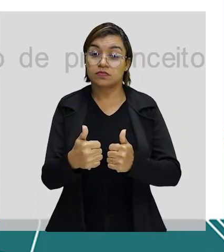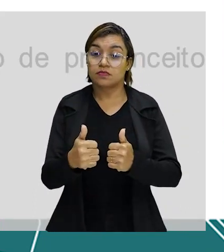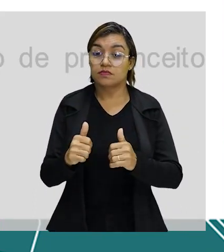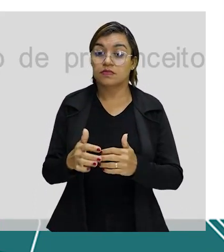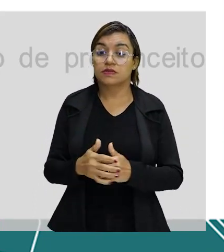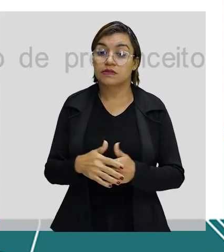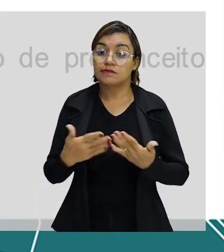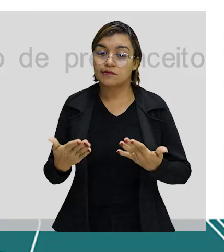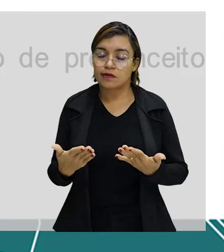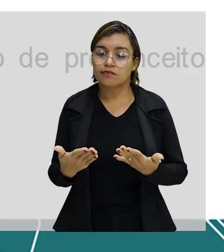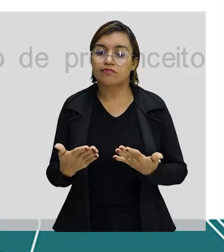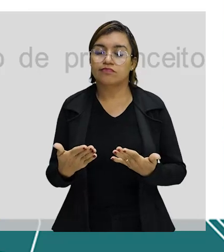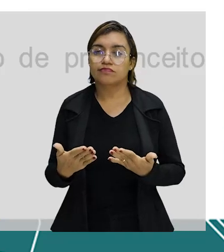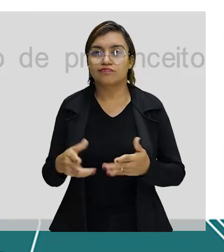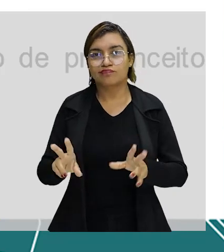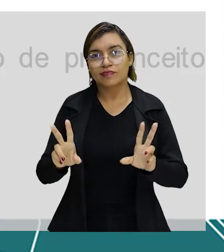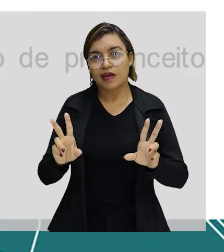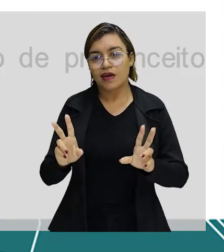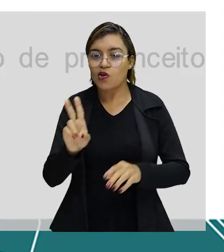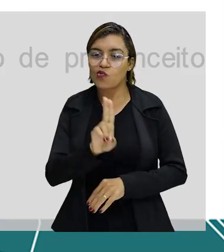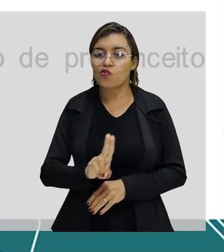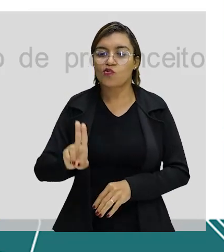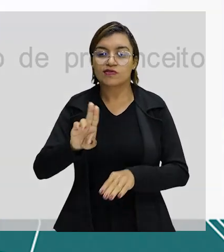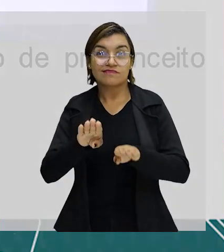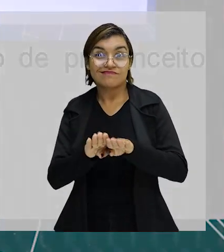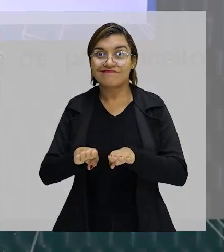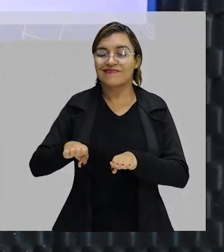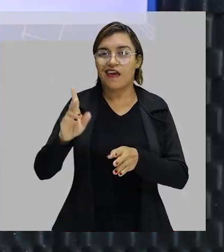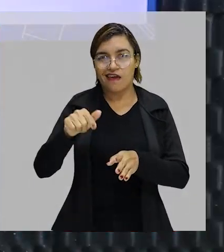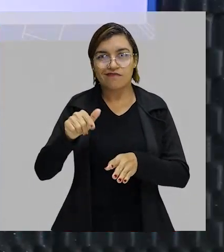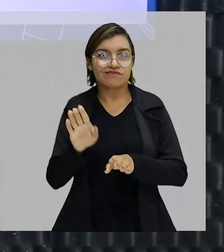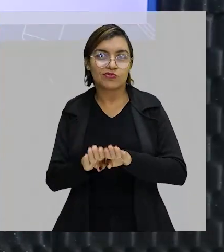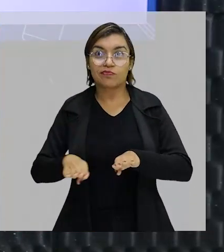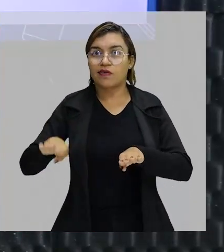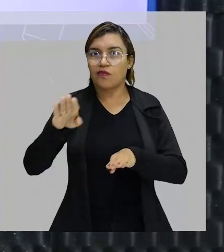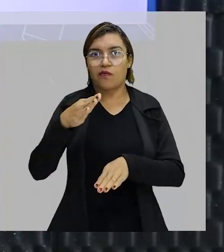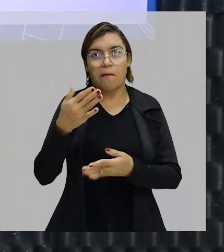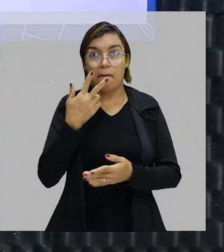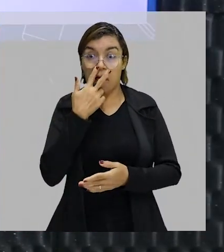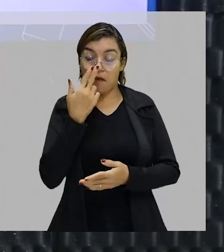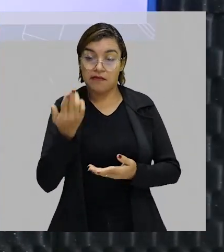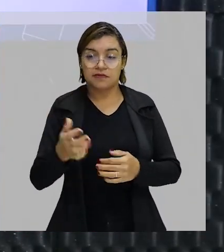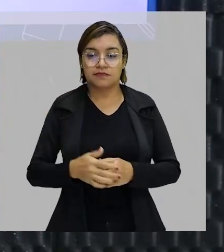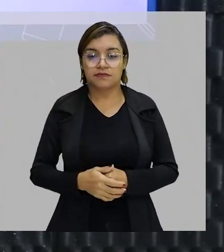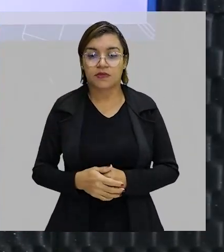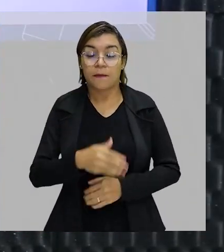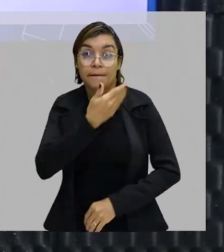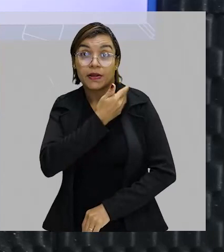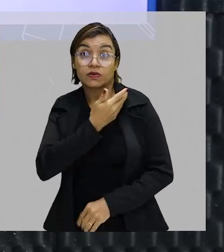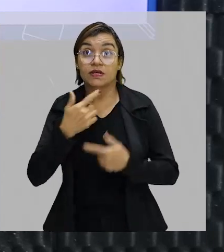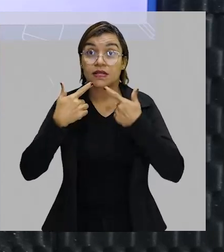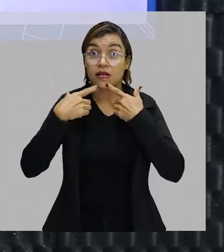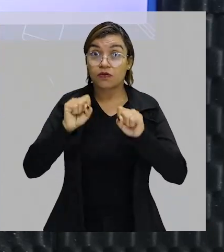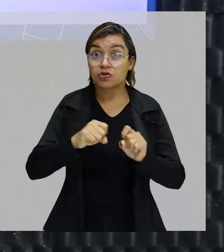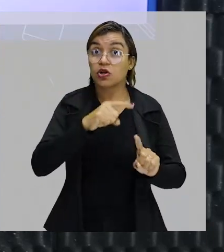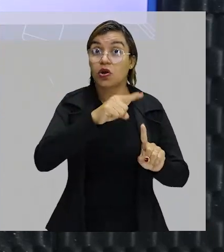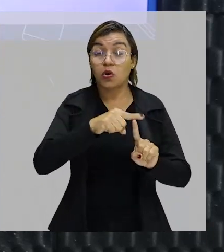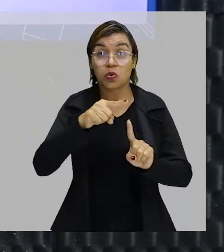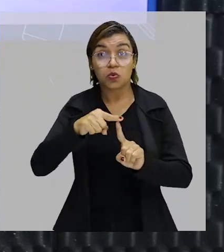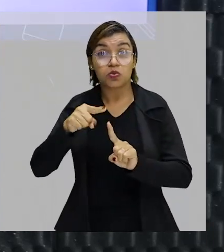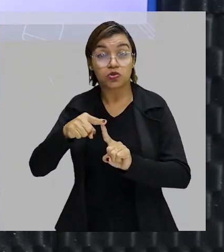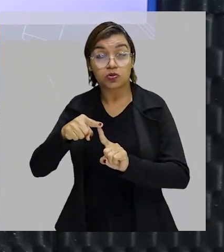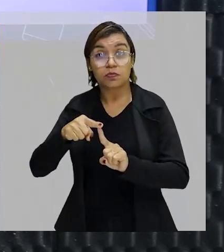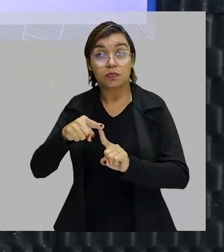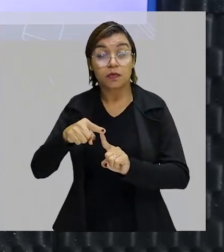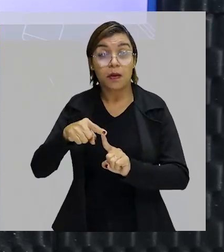correto e, portanto, seria, entre aspas, superior. É possível dizer que o preconceito linguístico é um tipo de preconceito